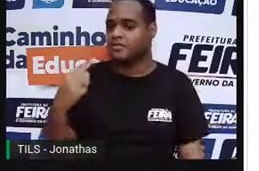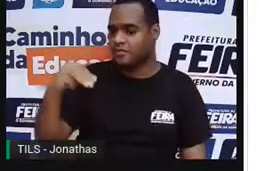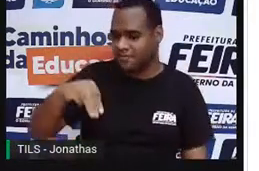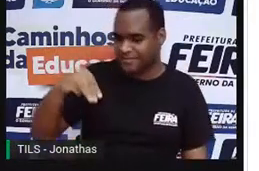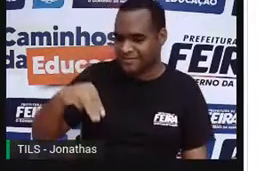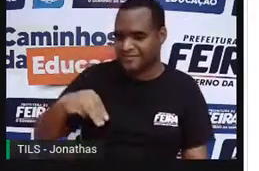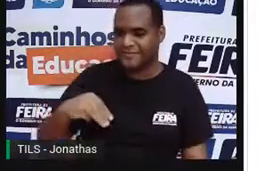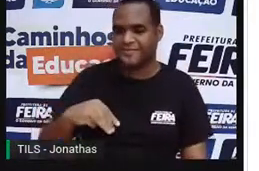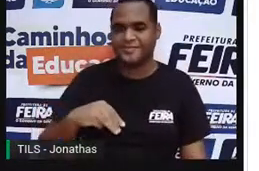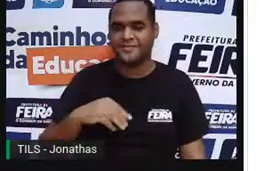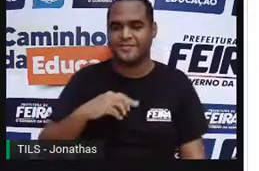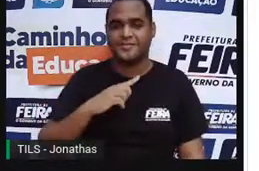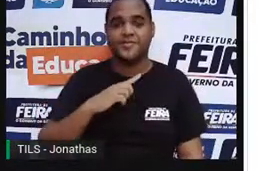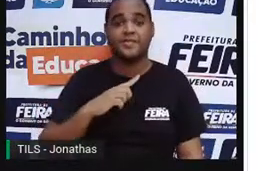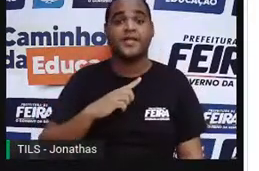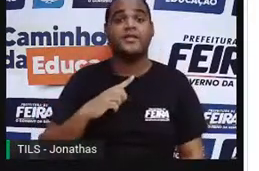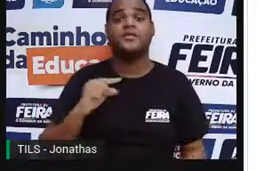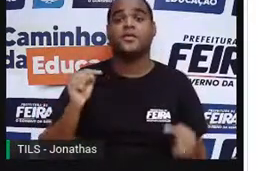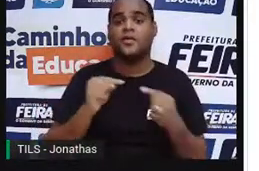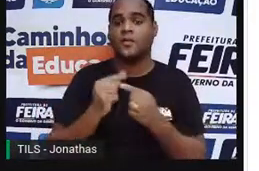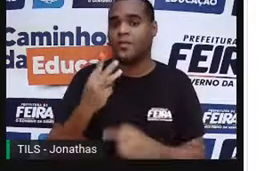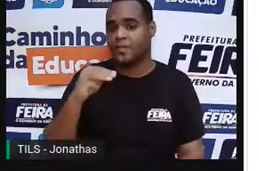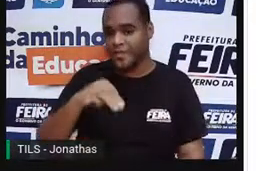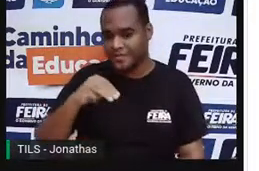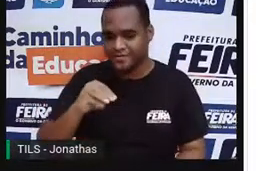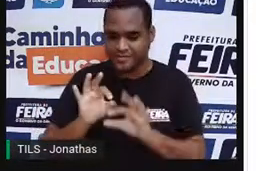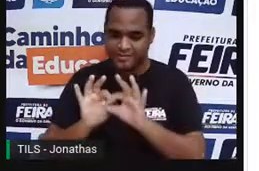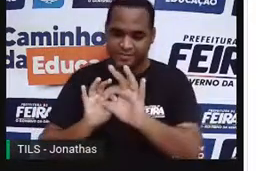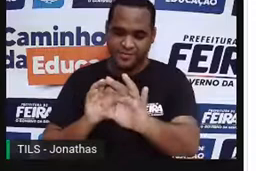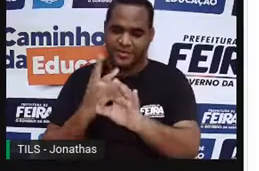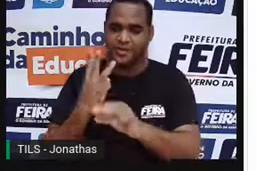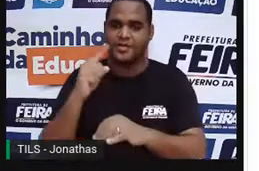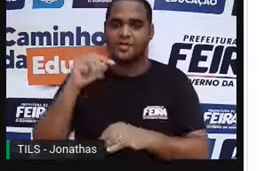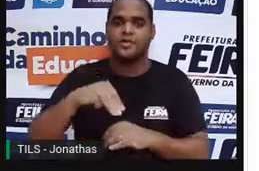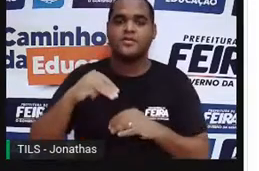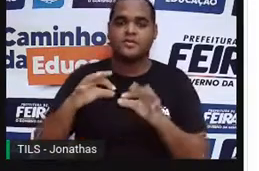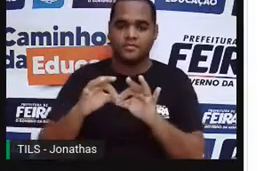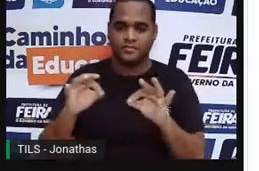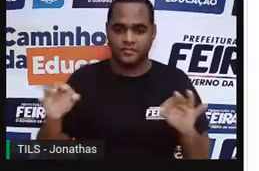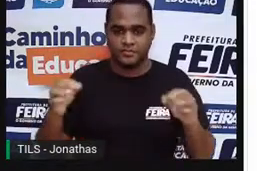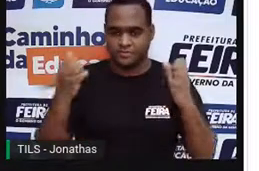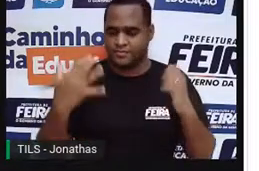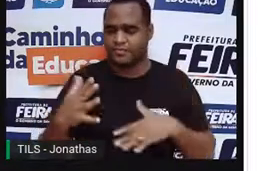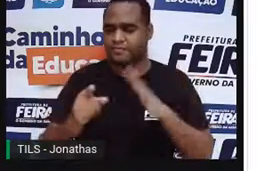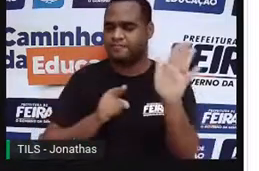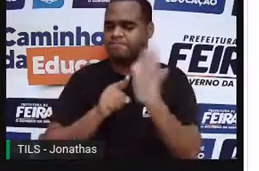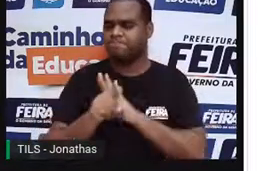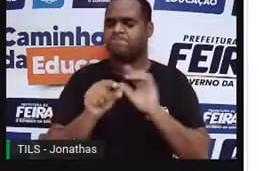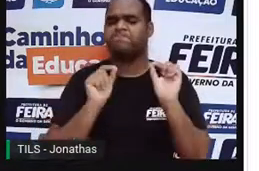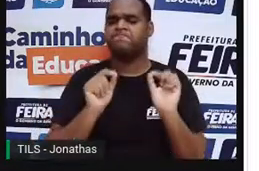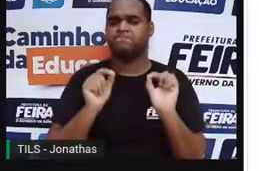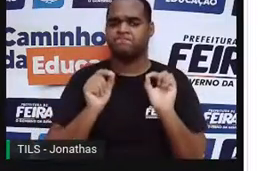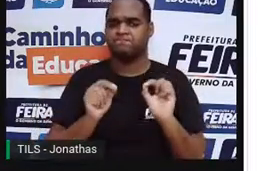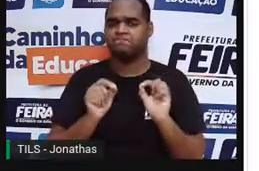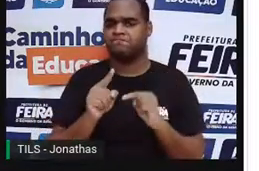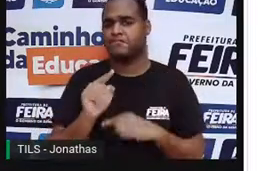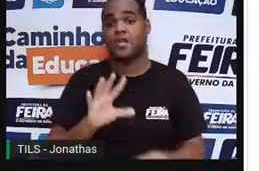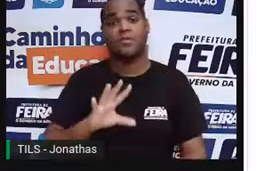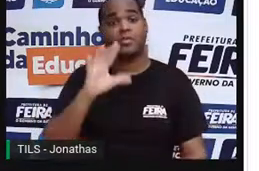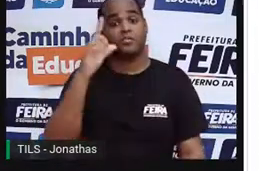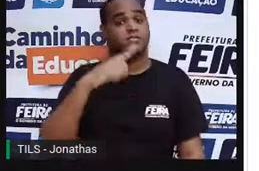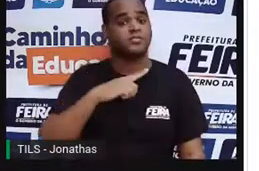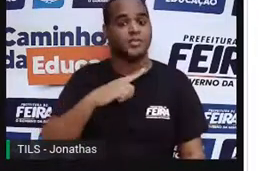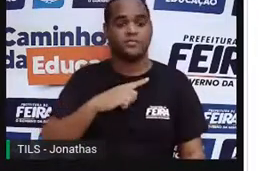né de comprimento 1 metro de largura então tem uma pergunta ali sobre essa situação